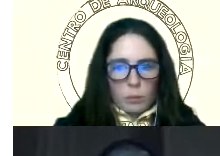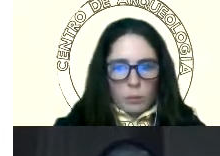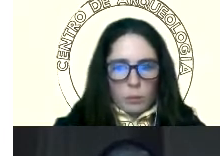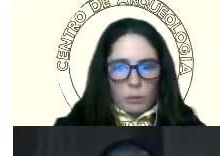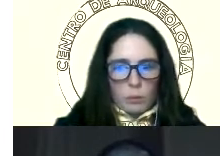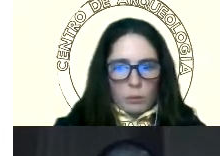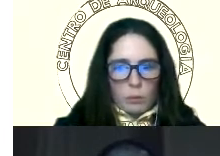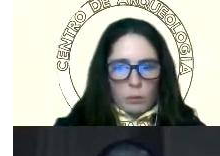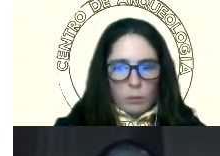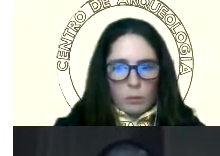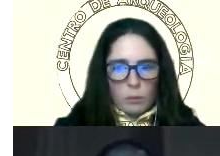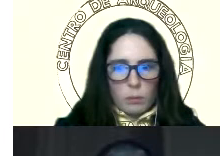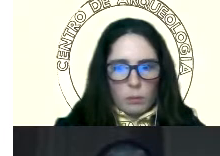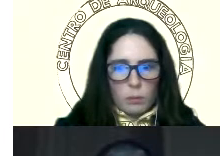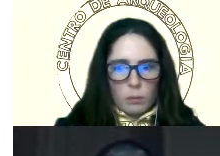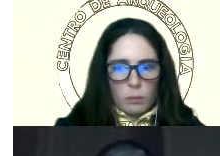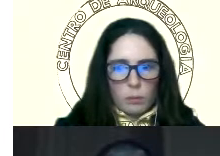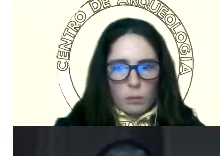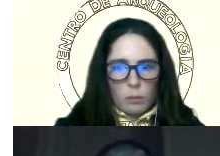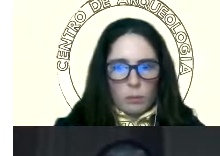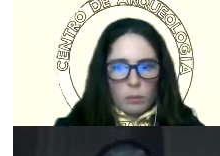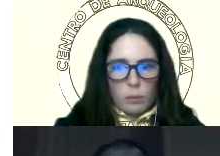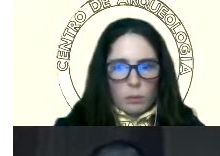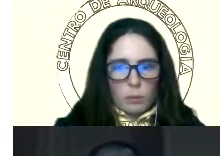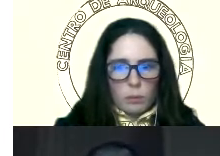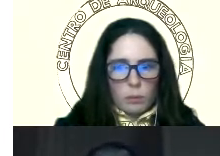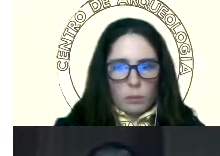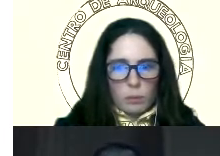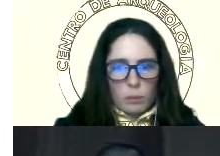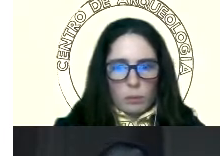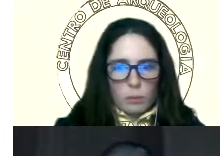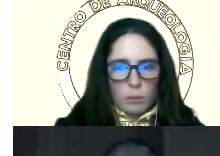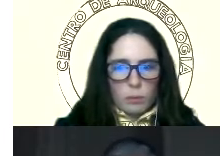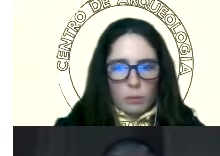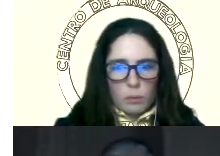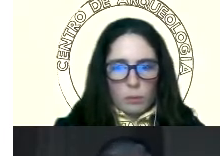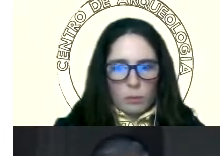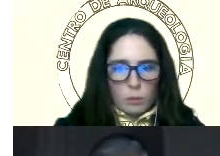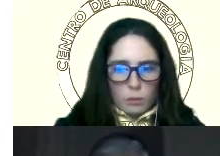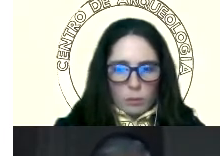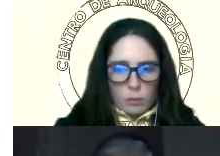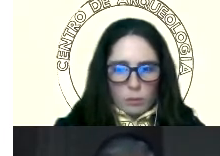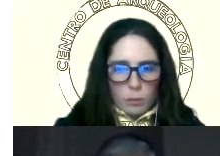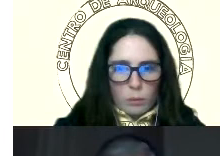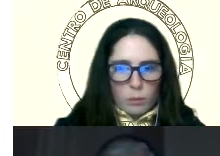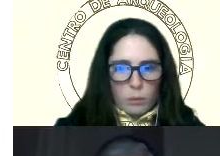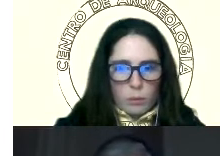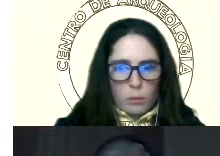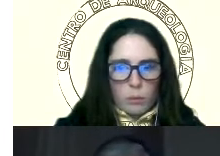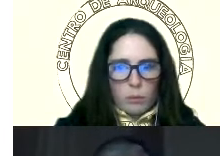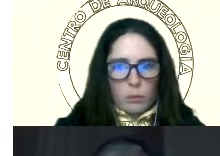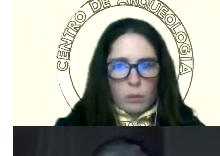melhor não só aquele convento que é o nosso foco, mas também perceber a sua relação